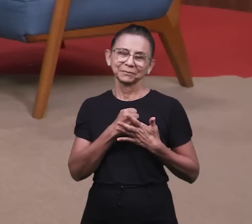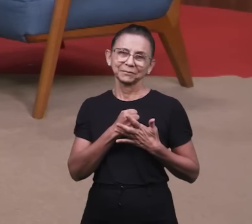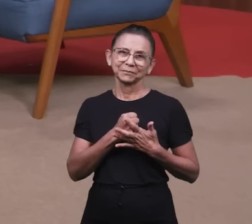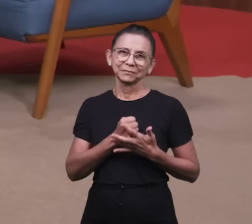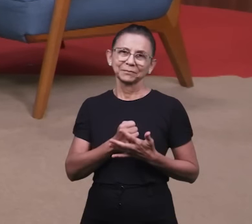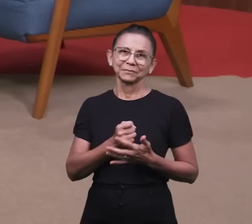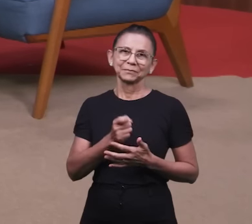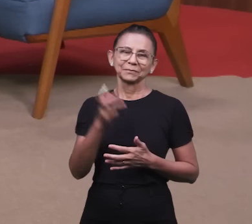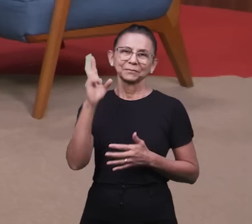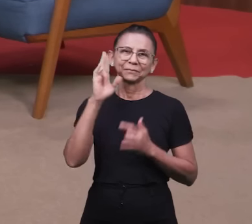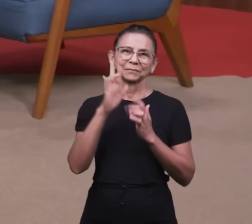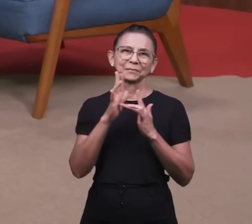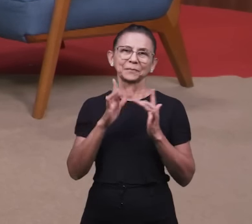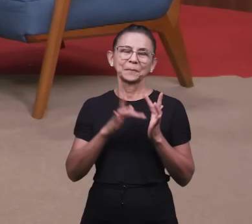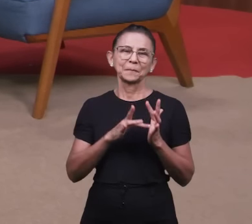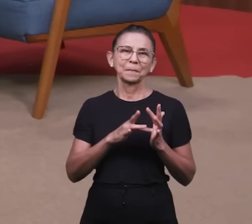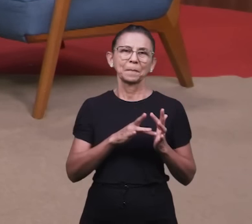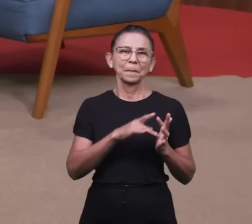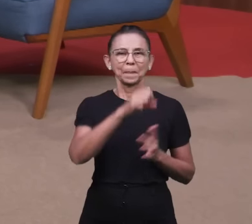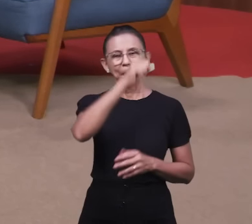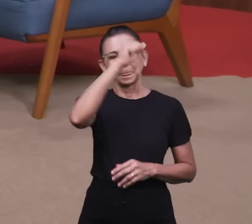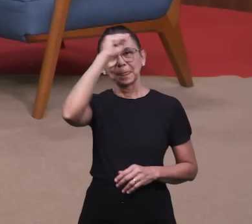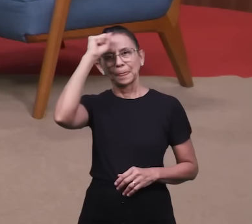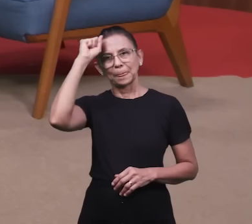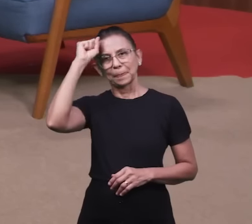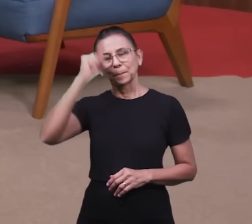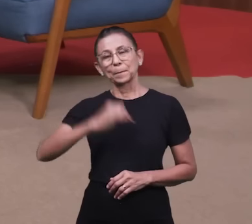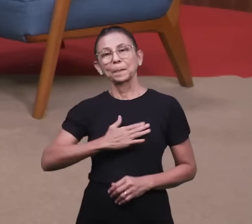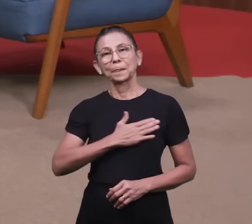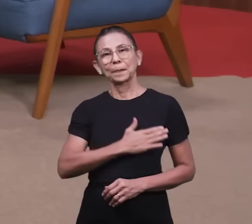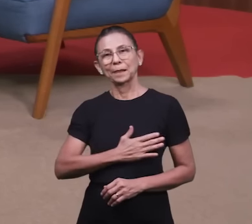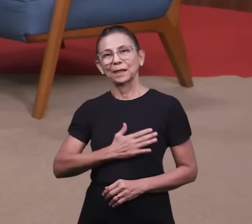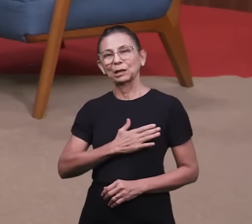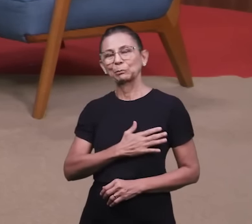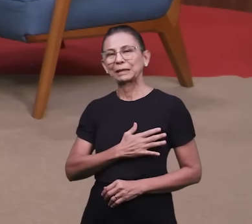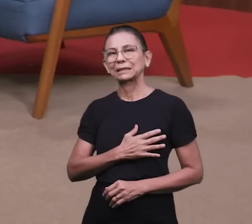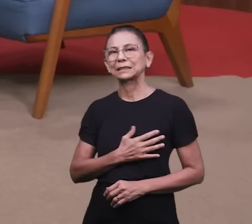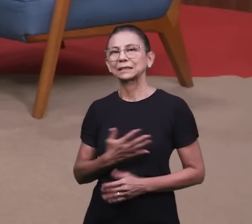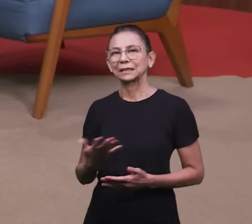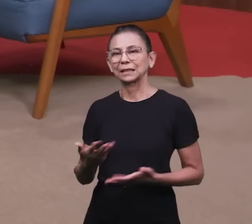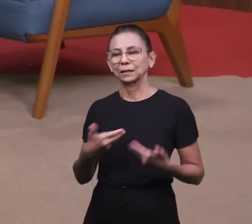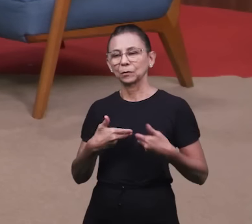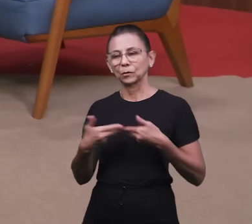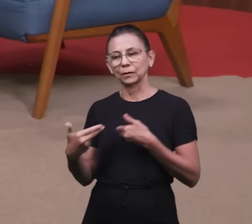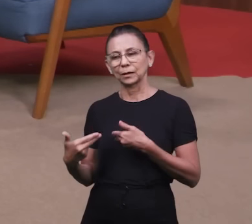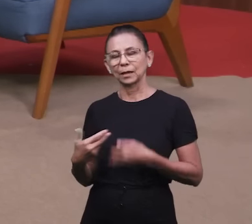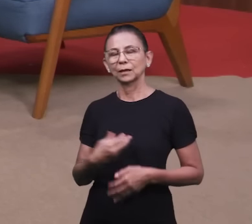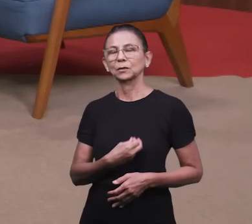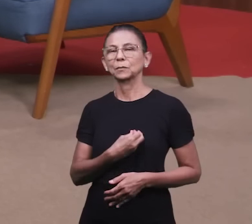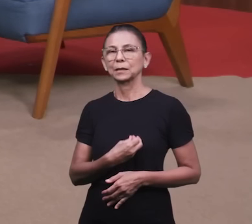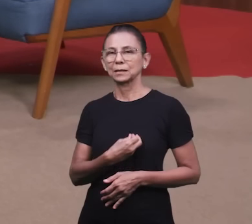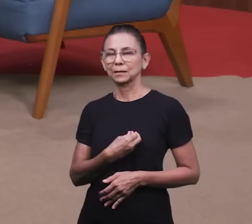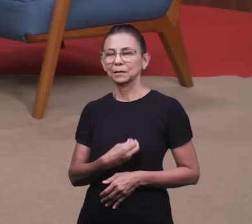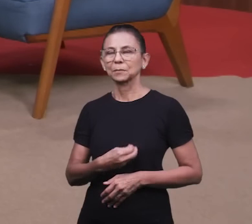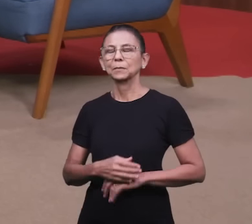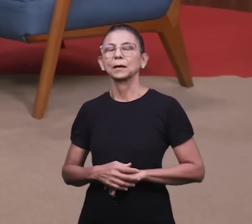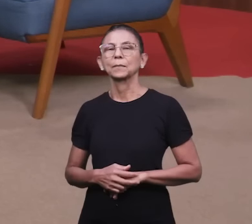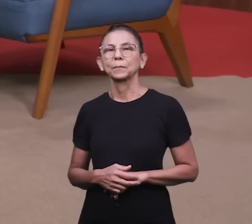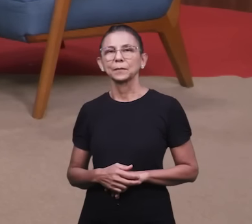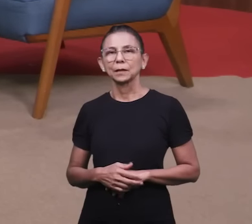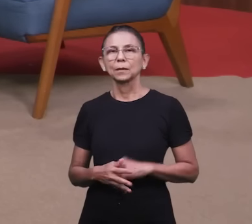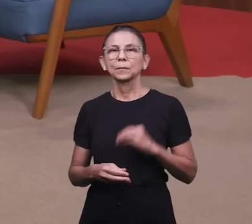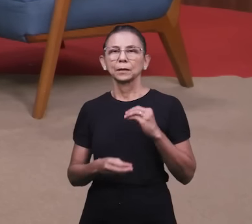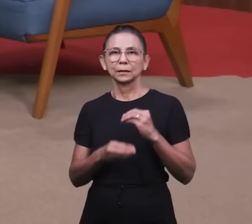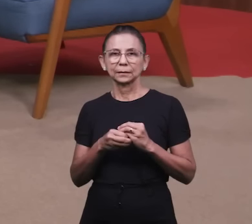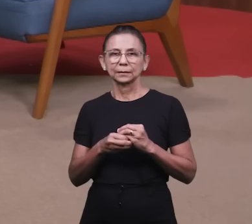participando conosco pai senhor pai foi um prazer né participar sempre